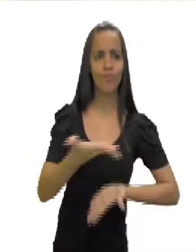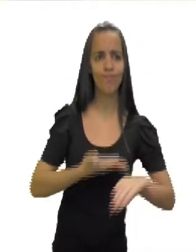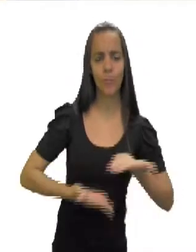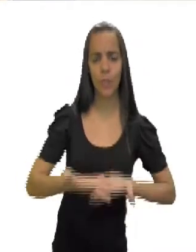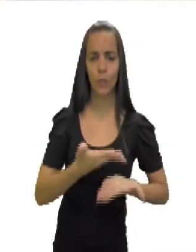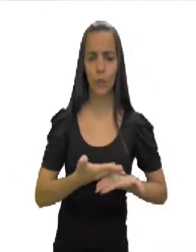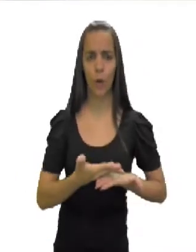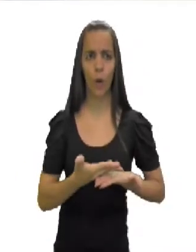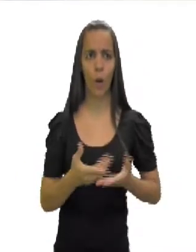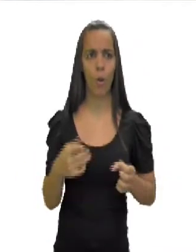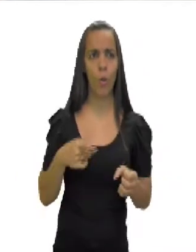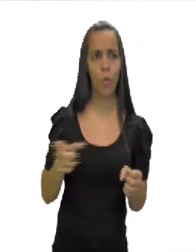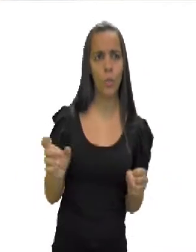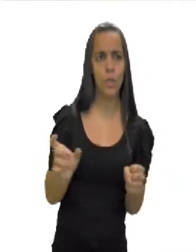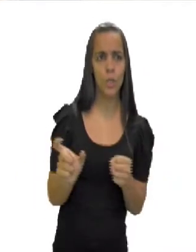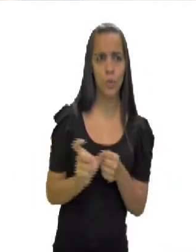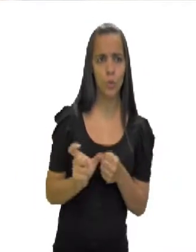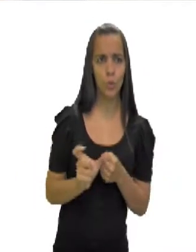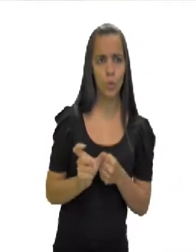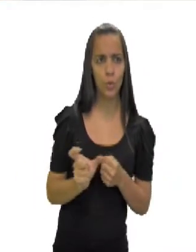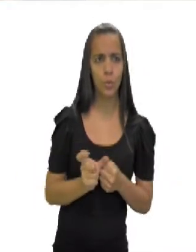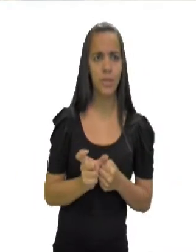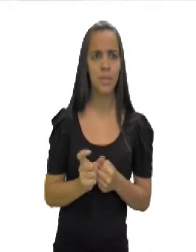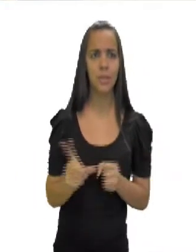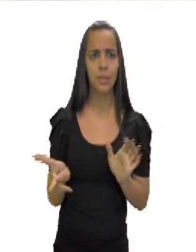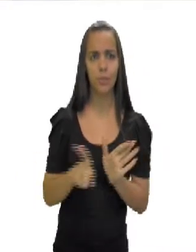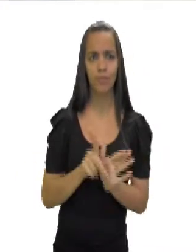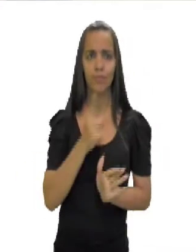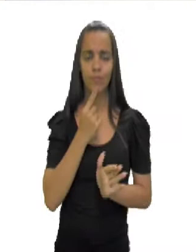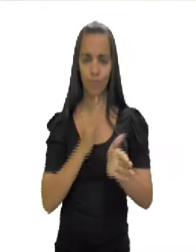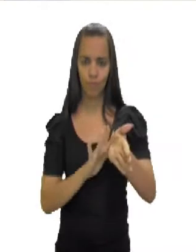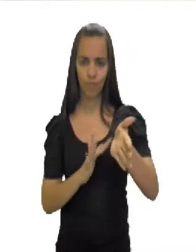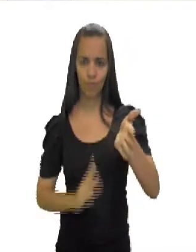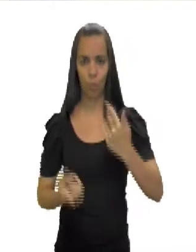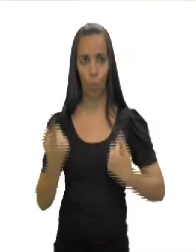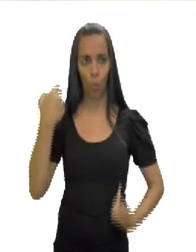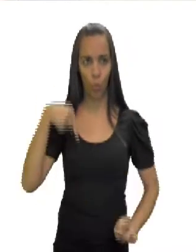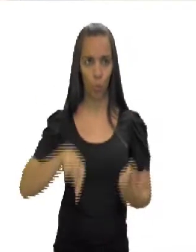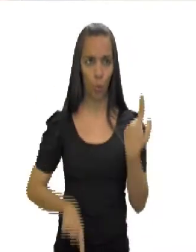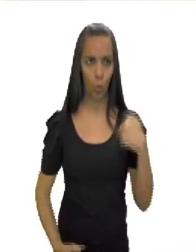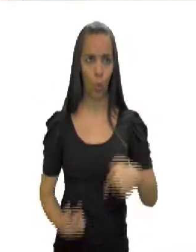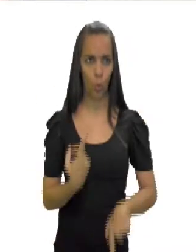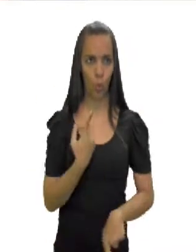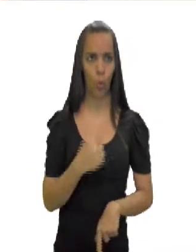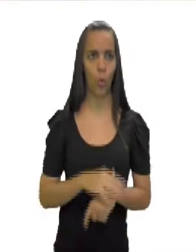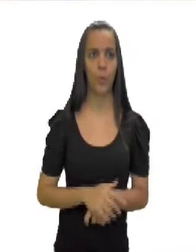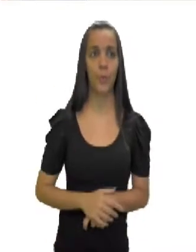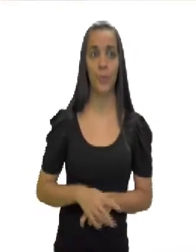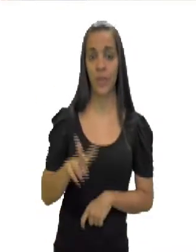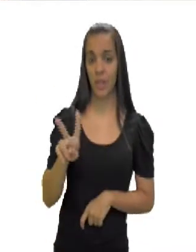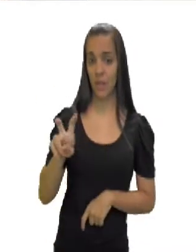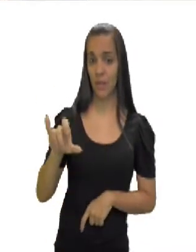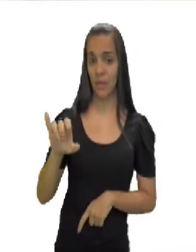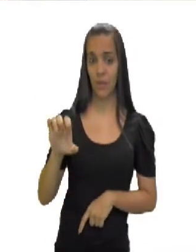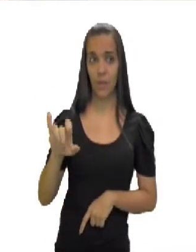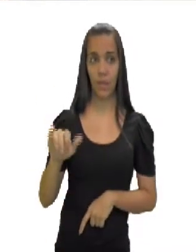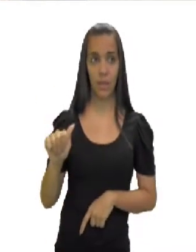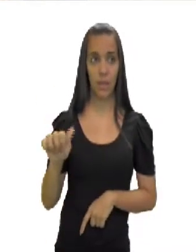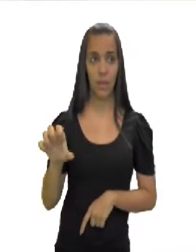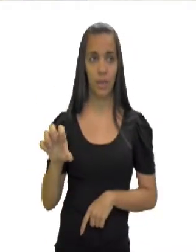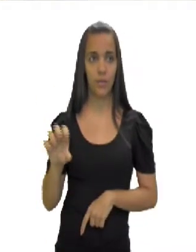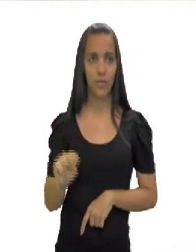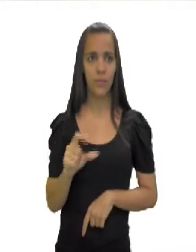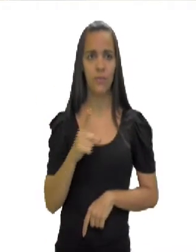do corpo. As veias são os vasos que garantem que o sangue retorne ao